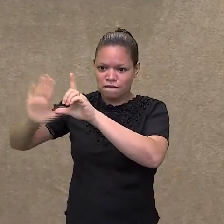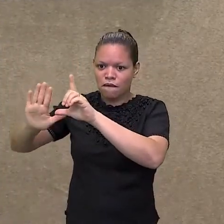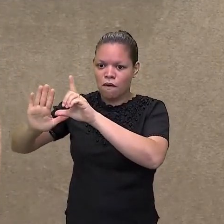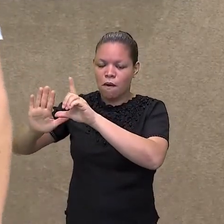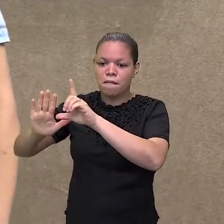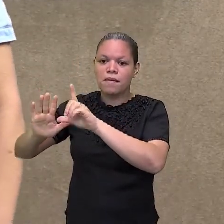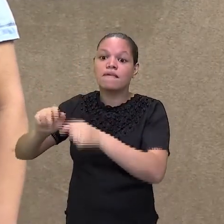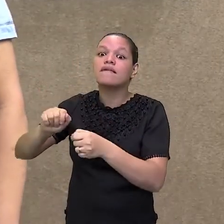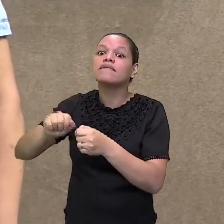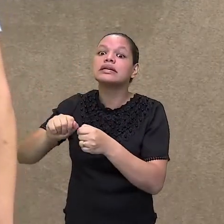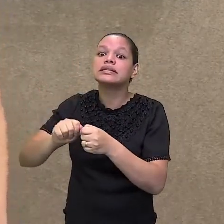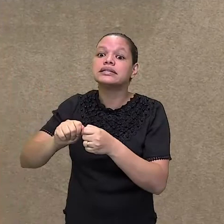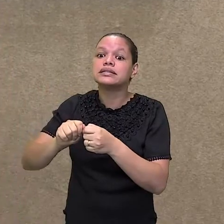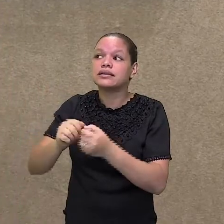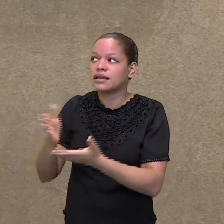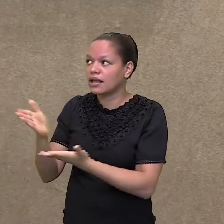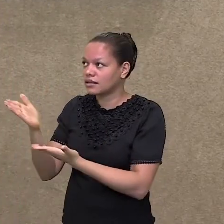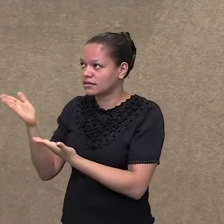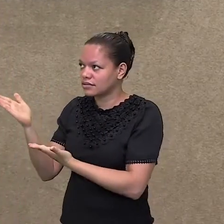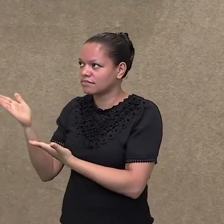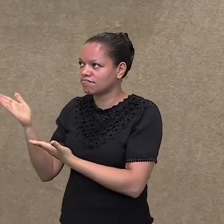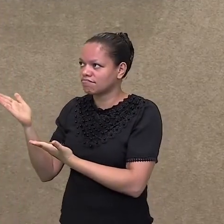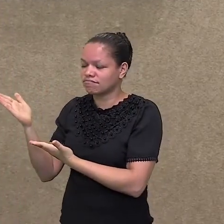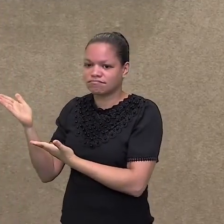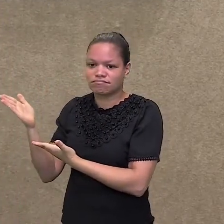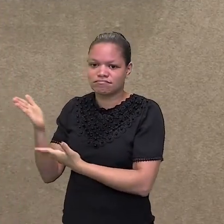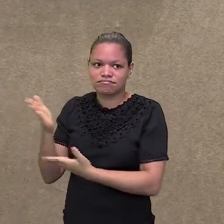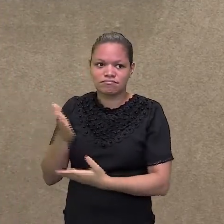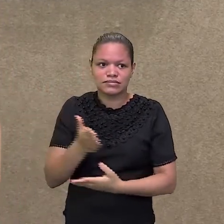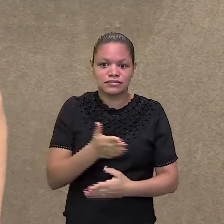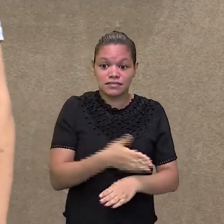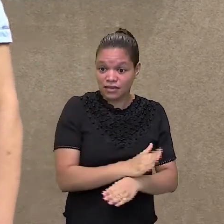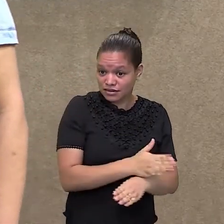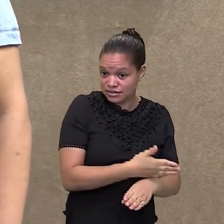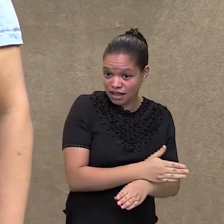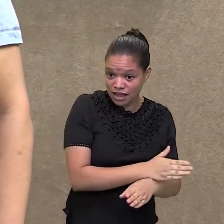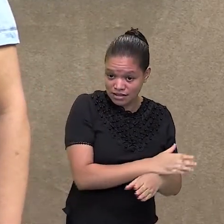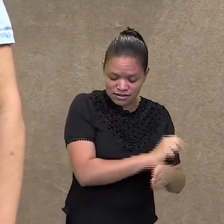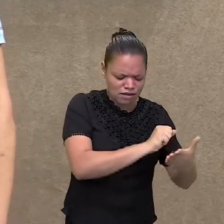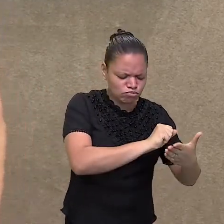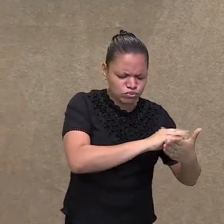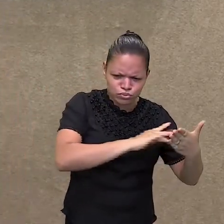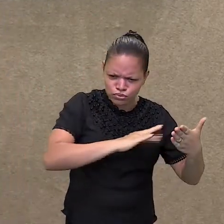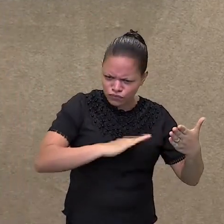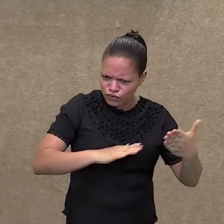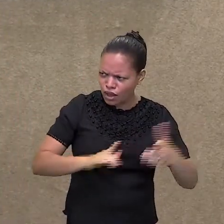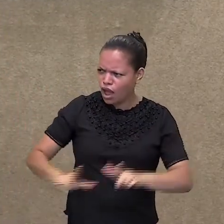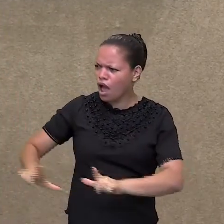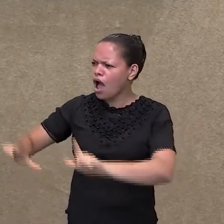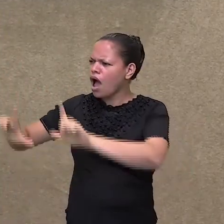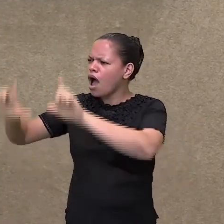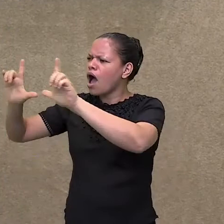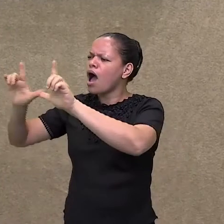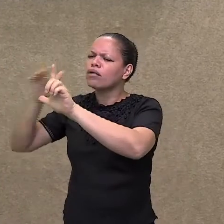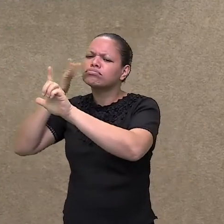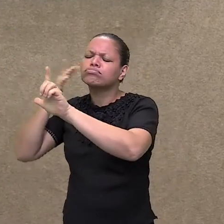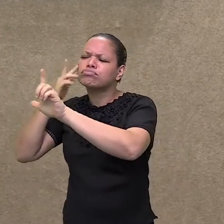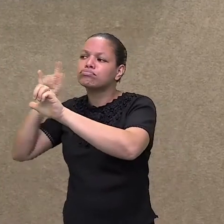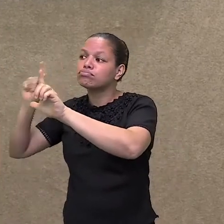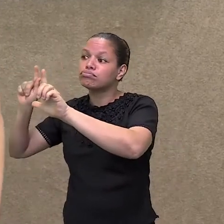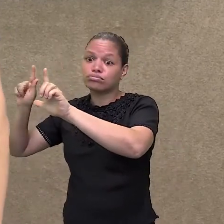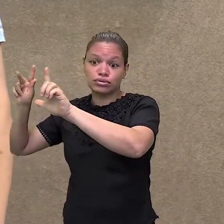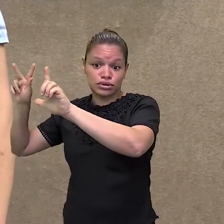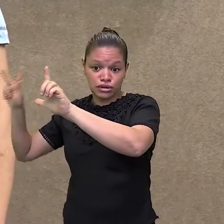orientação. E para acessar nossas atividades na plataforma SMED GV, aponte